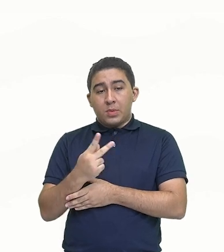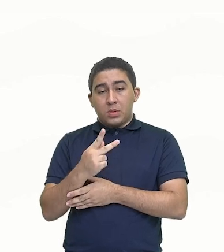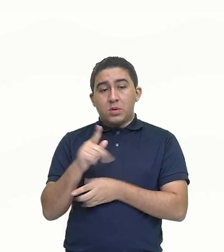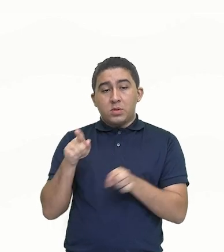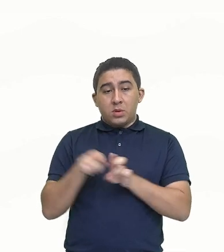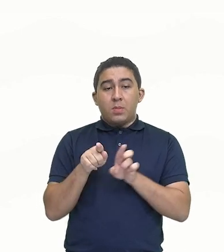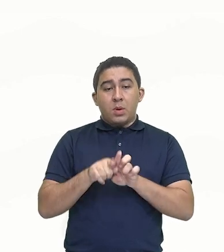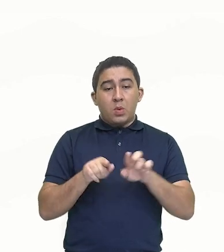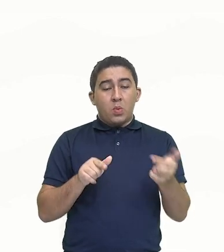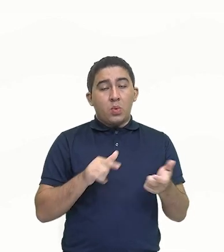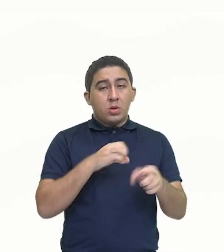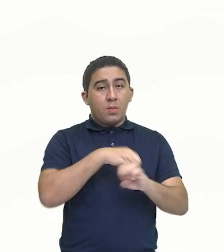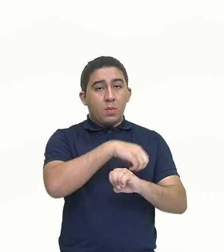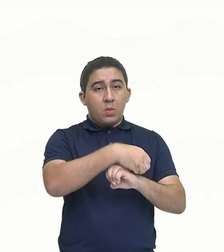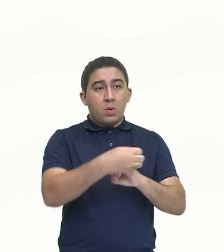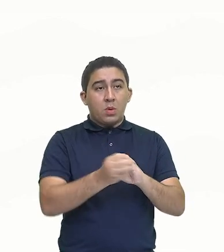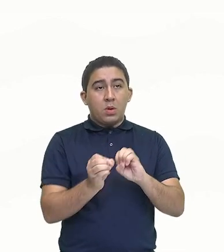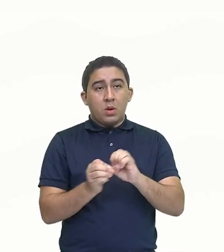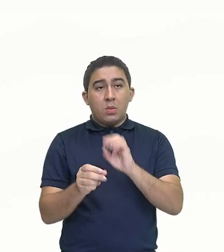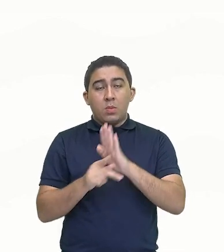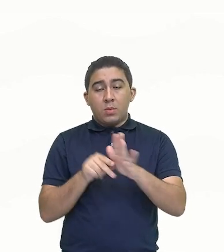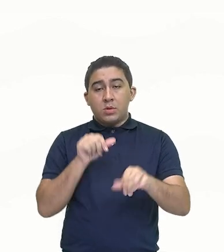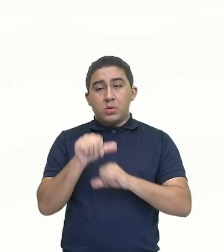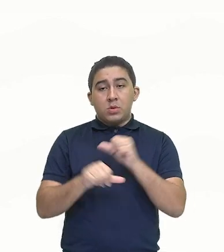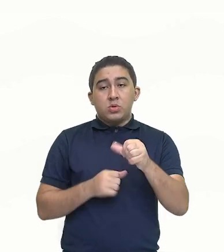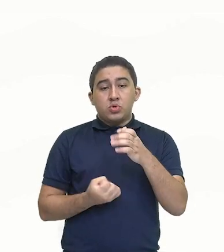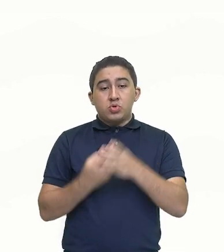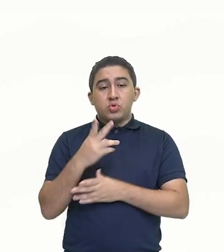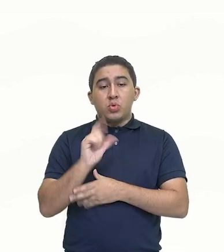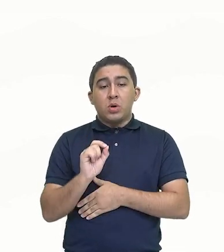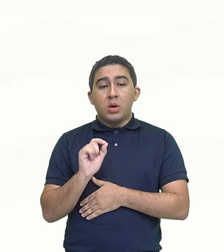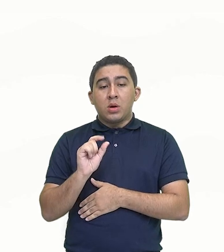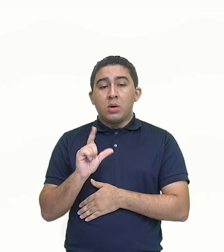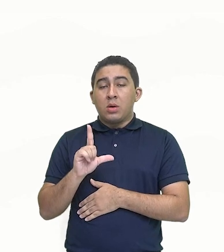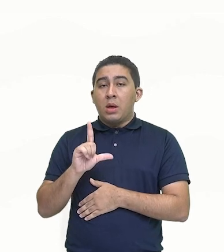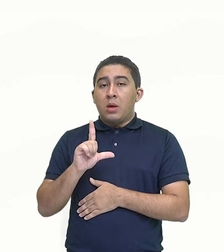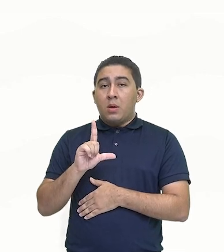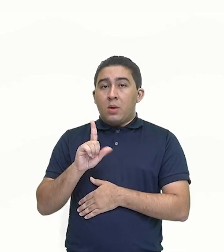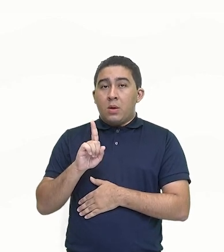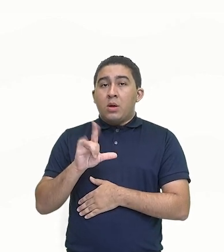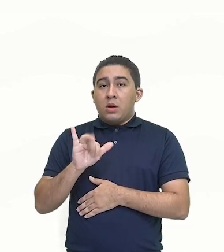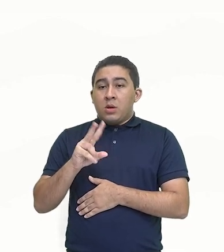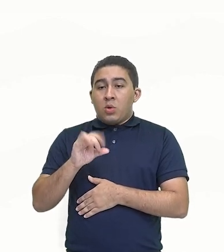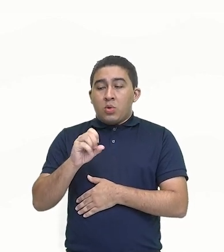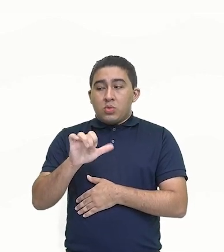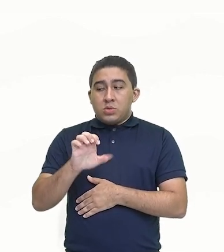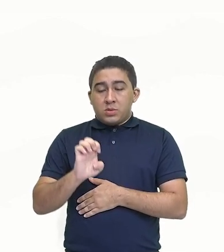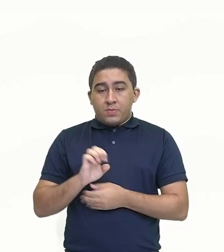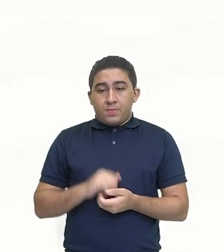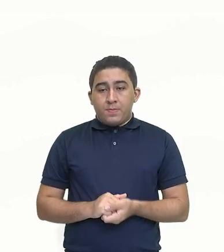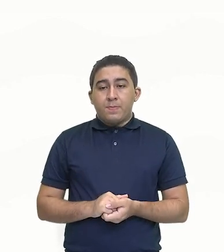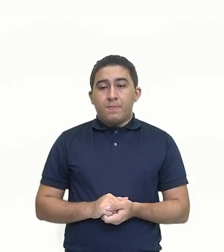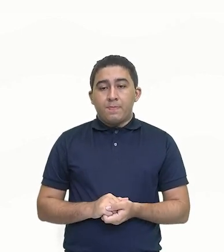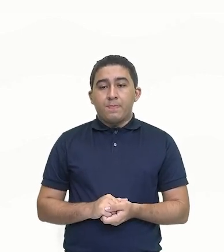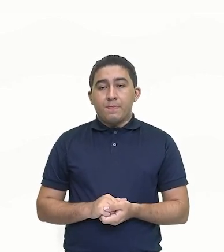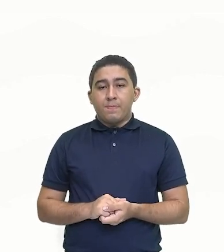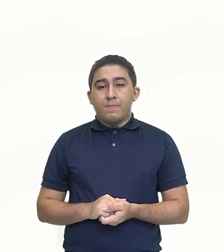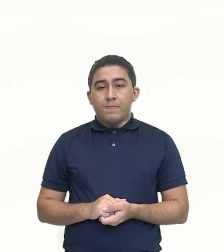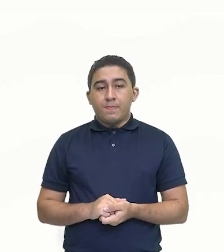vai para outro processo metabólico para formar a glicose. Então, aqui nesse momento que há a